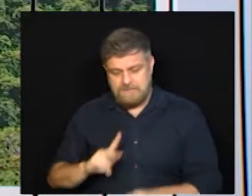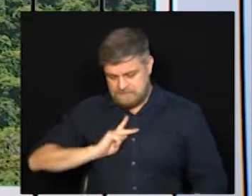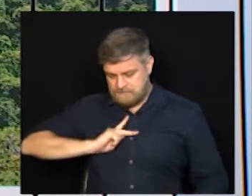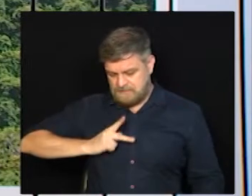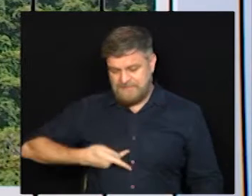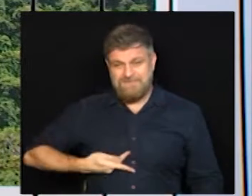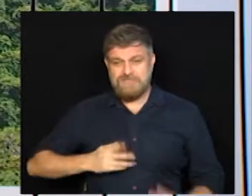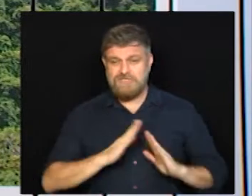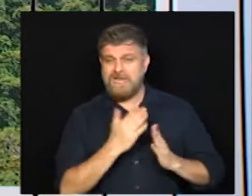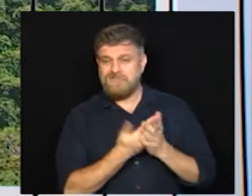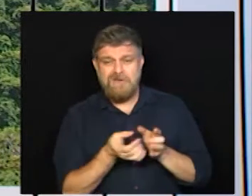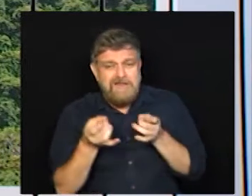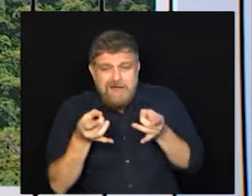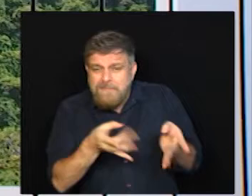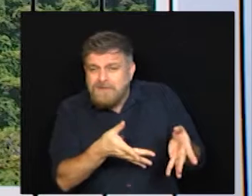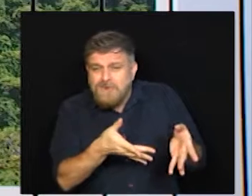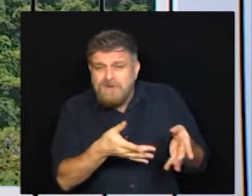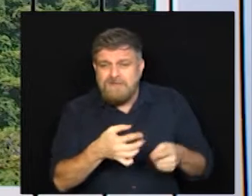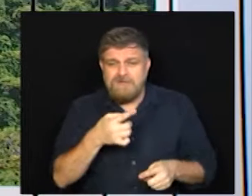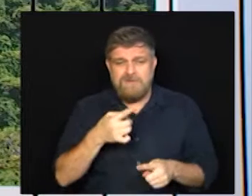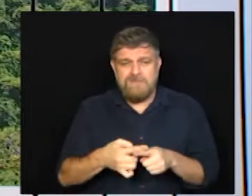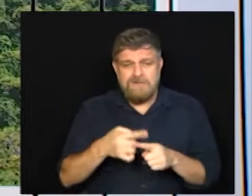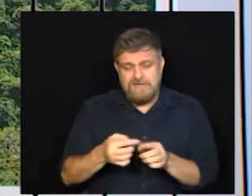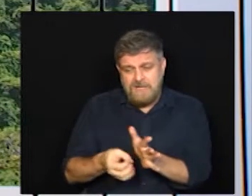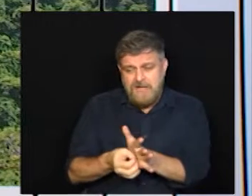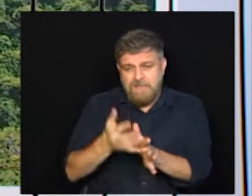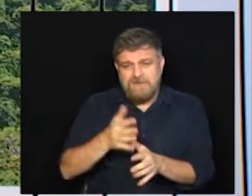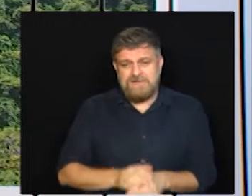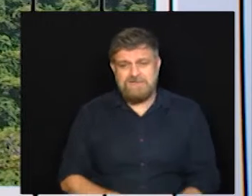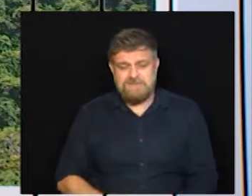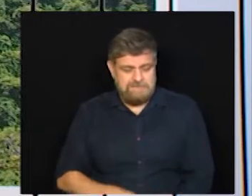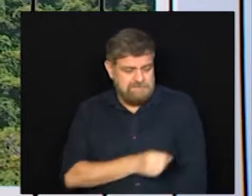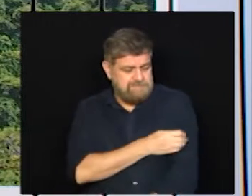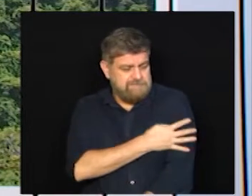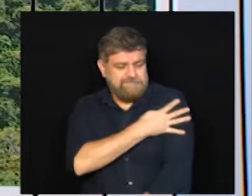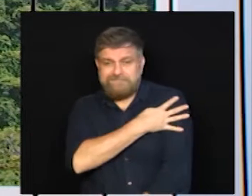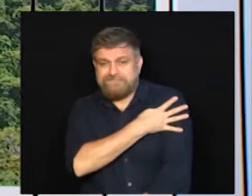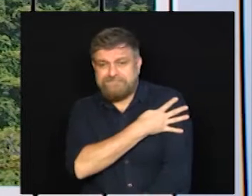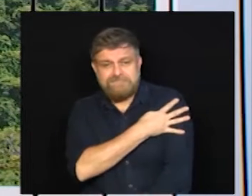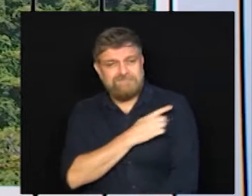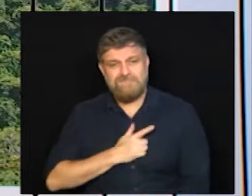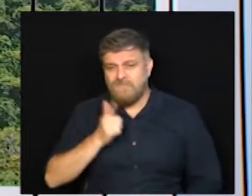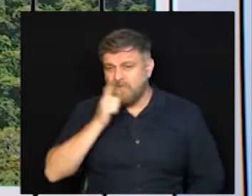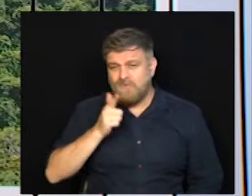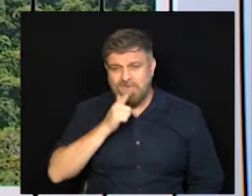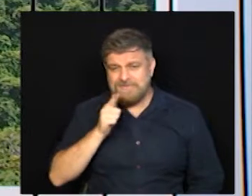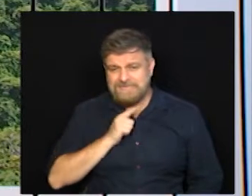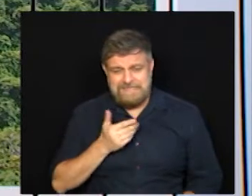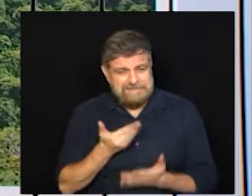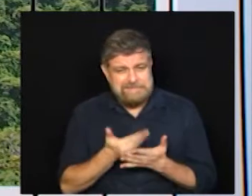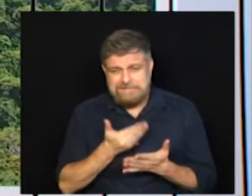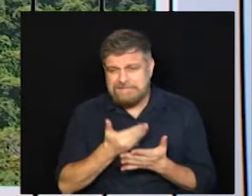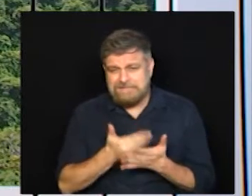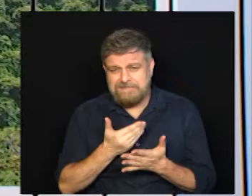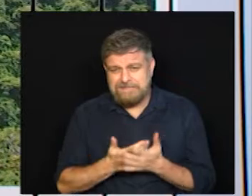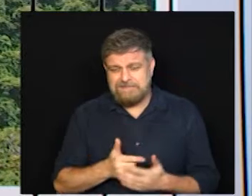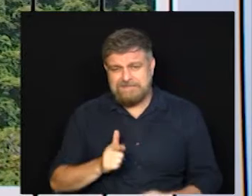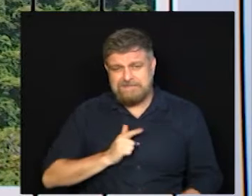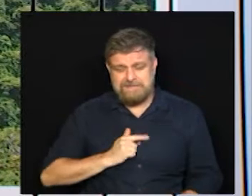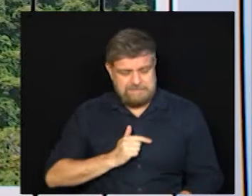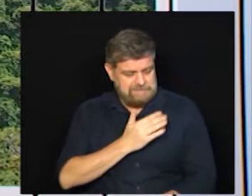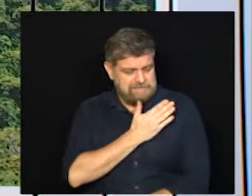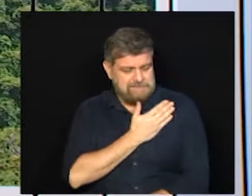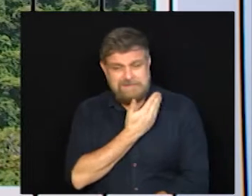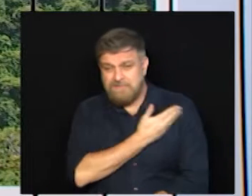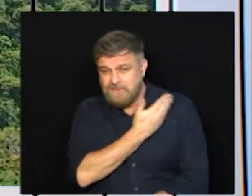a escola, né? Às vezes, no ensino fundamental, nem chega a chegar no ensino médio. Então, a ideia do programa